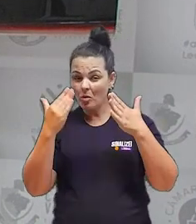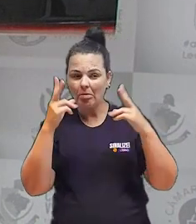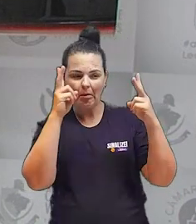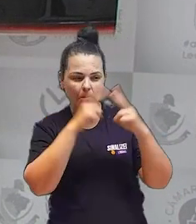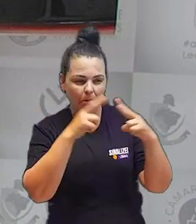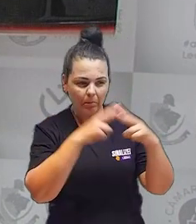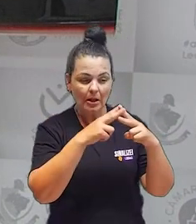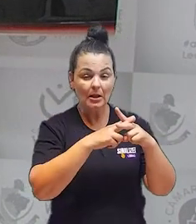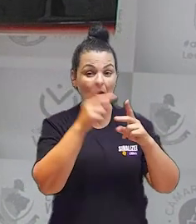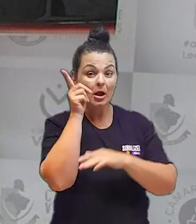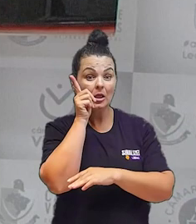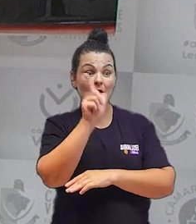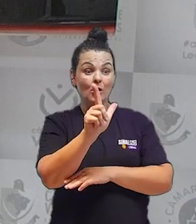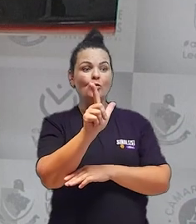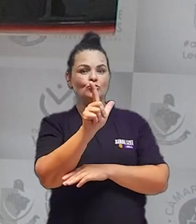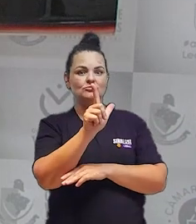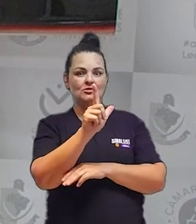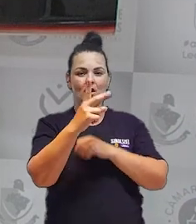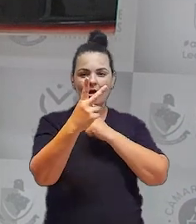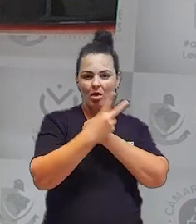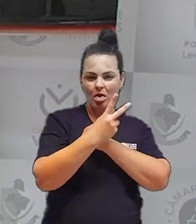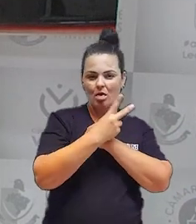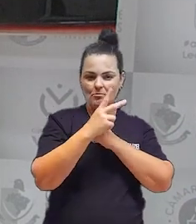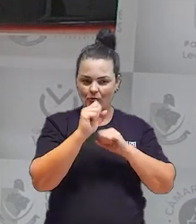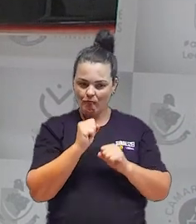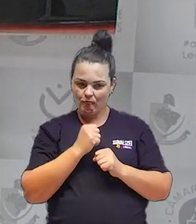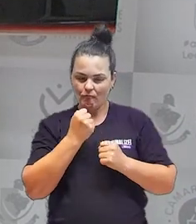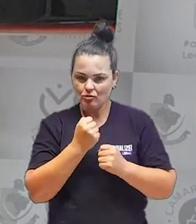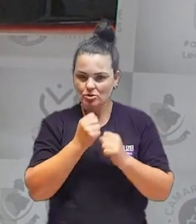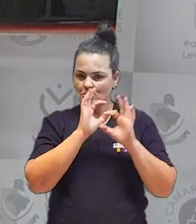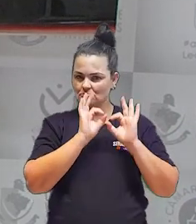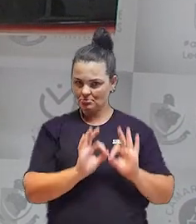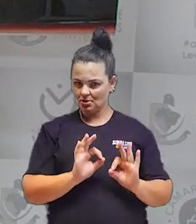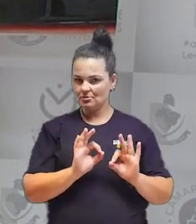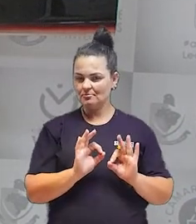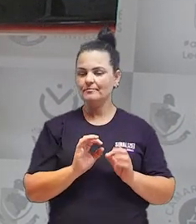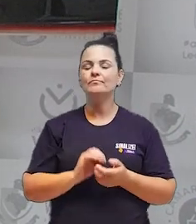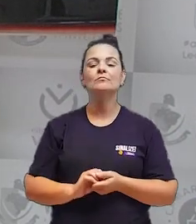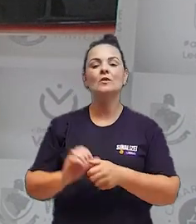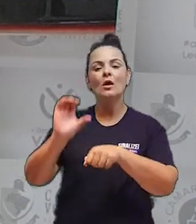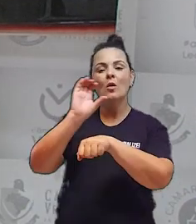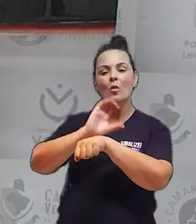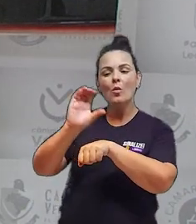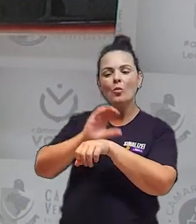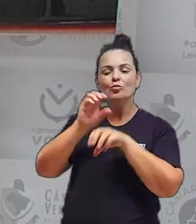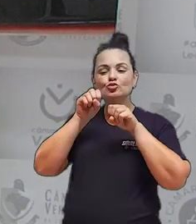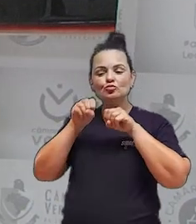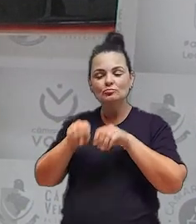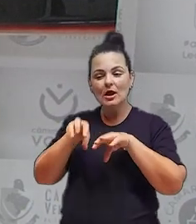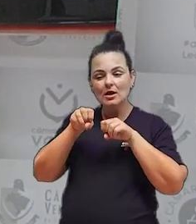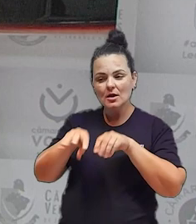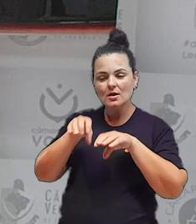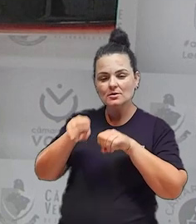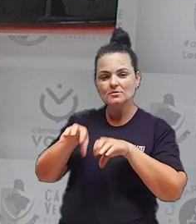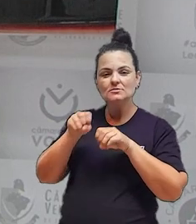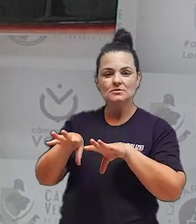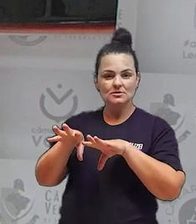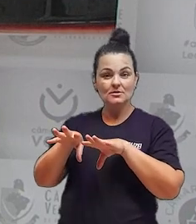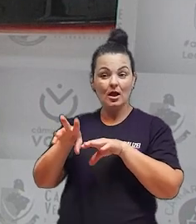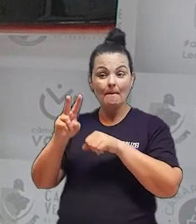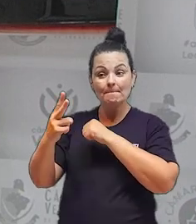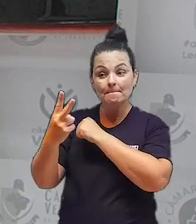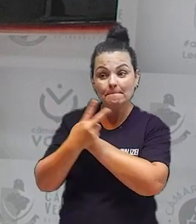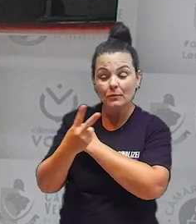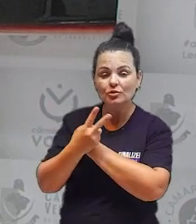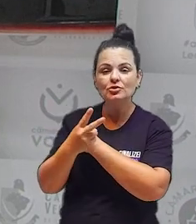em caso de tentativa de agressão. O curso proposto não apenas visa ensinar técnicas de defesa física,